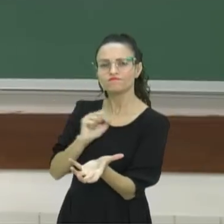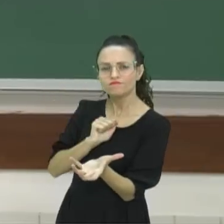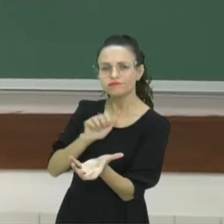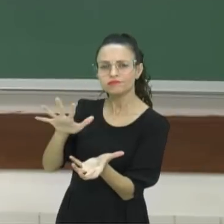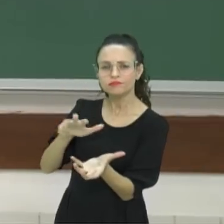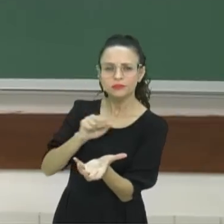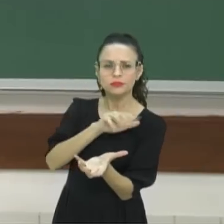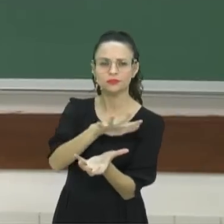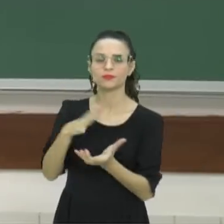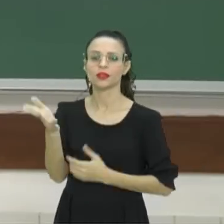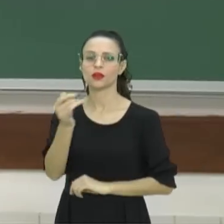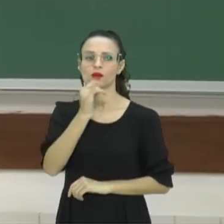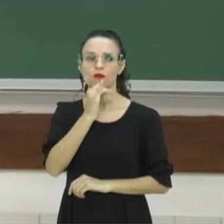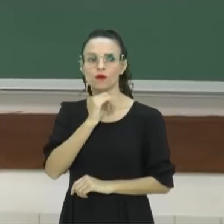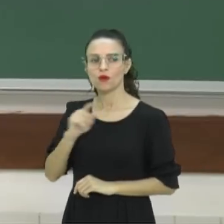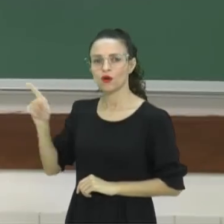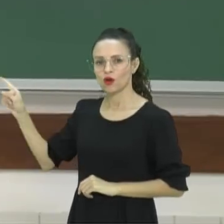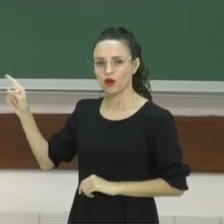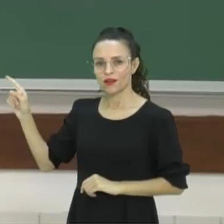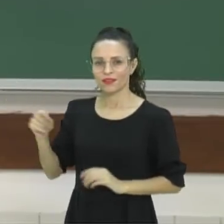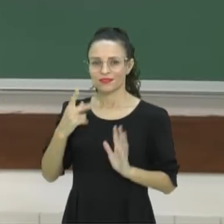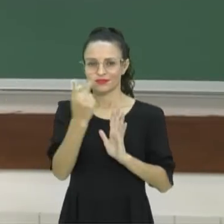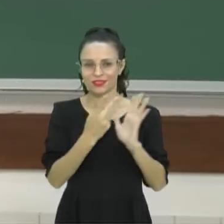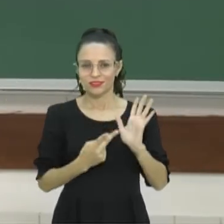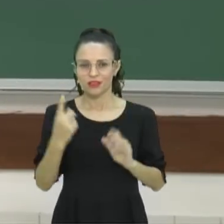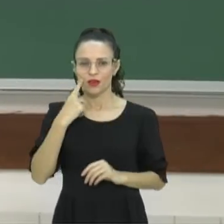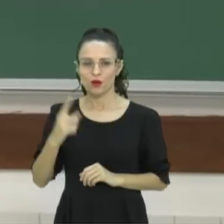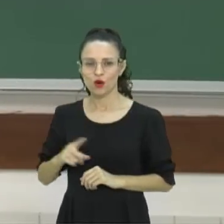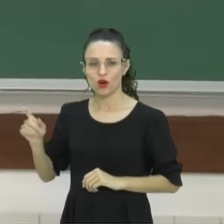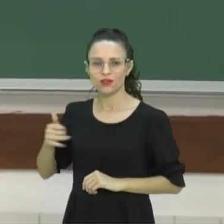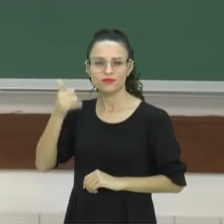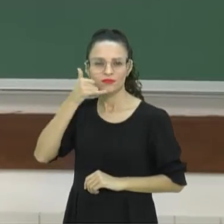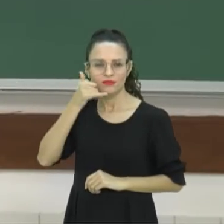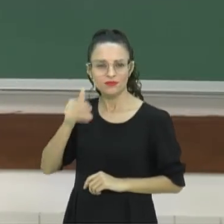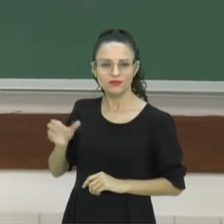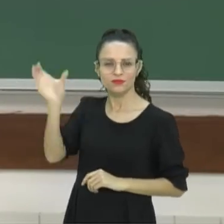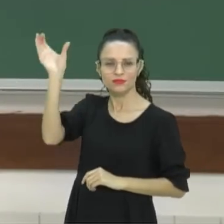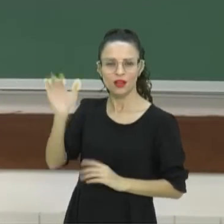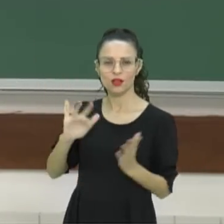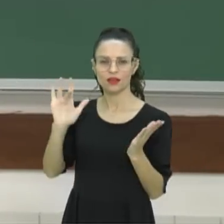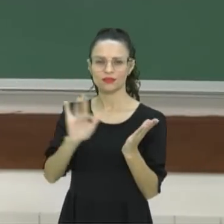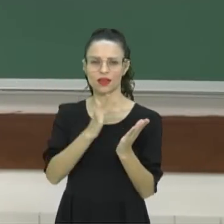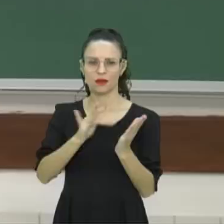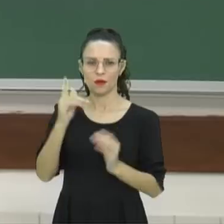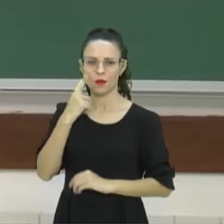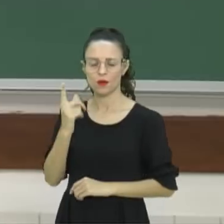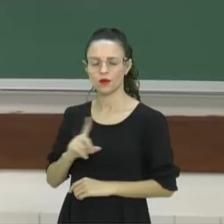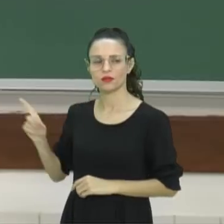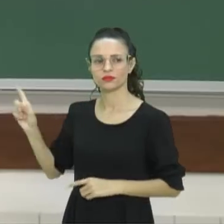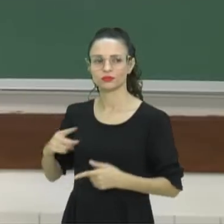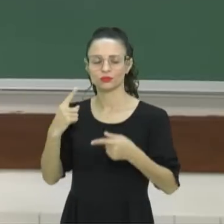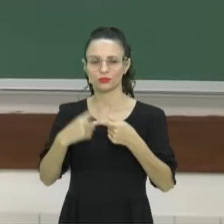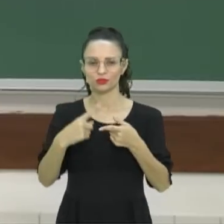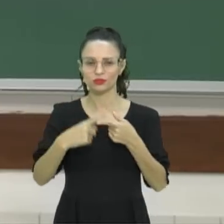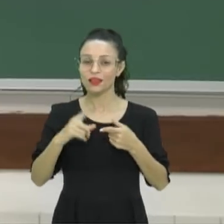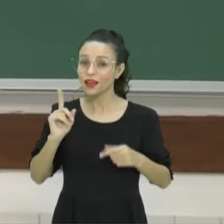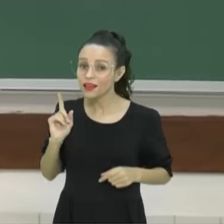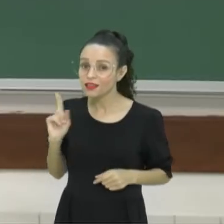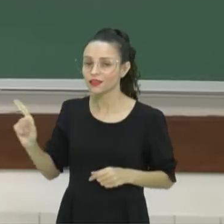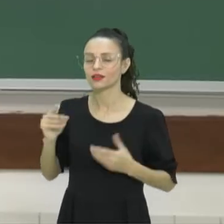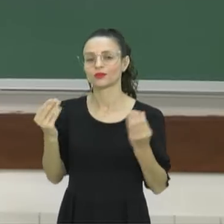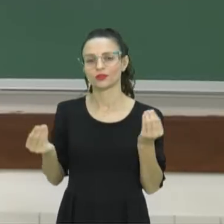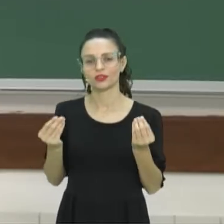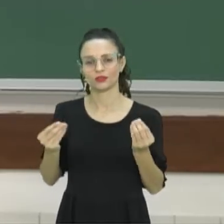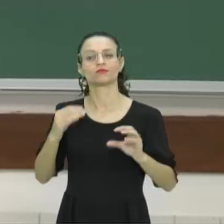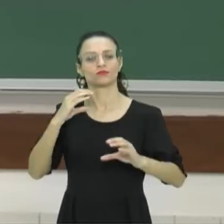desenho, representando as pessoas, cada uma com o seu celular, o tablet nas mãos. Por quê? Porque é dali que nós